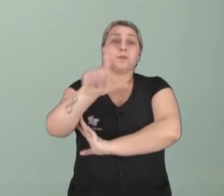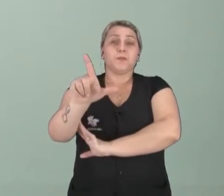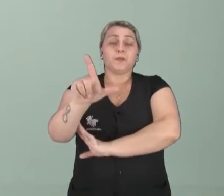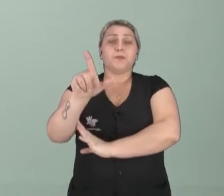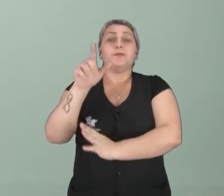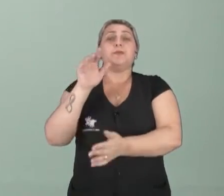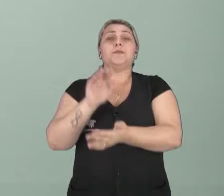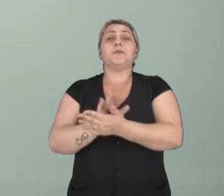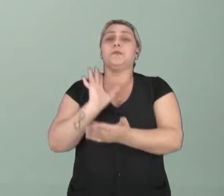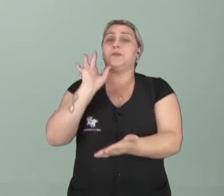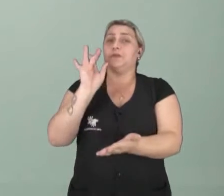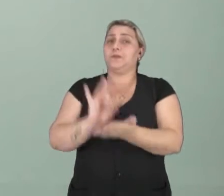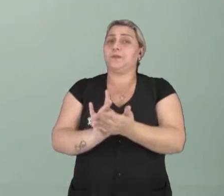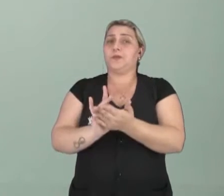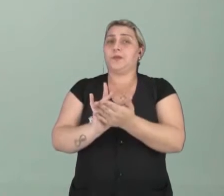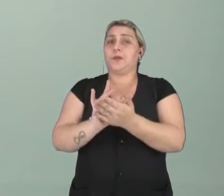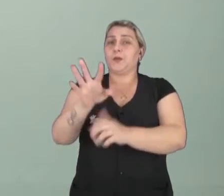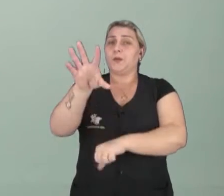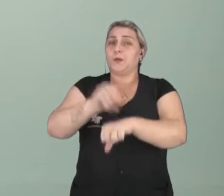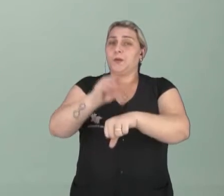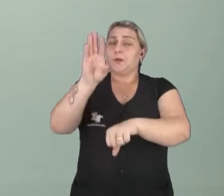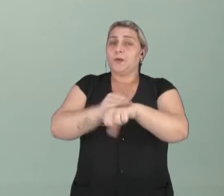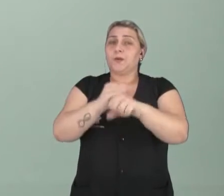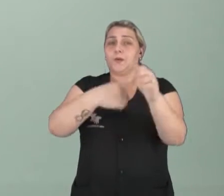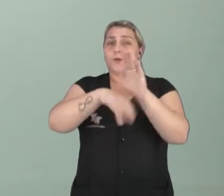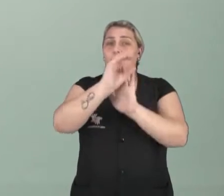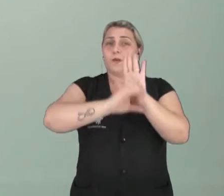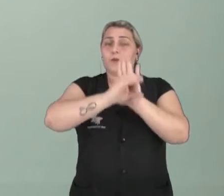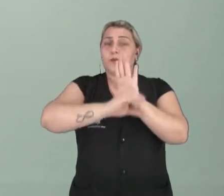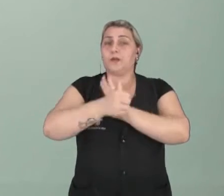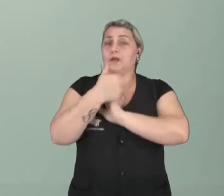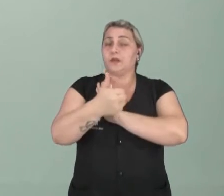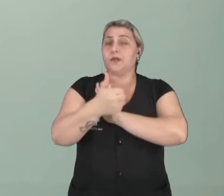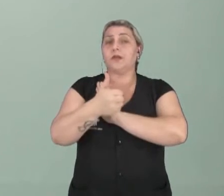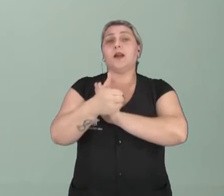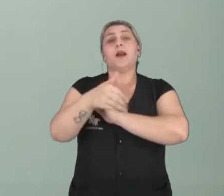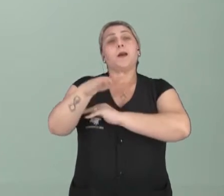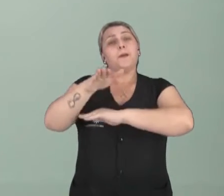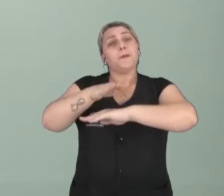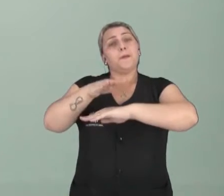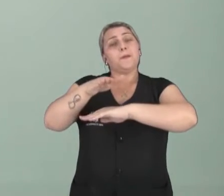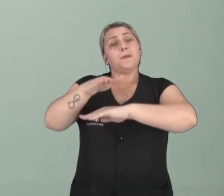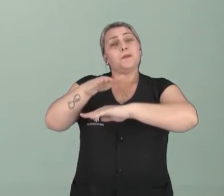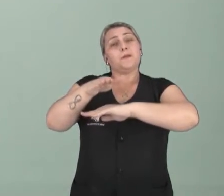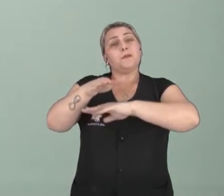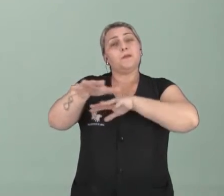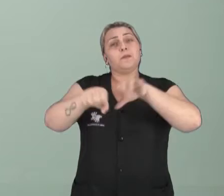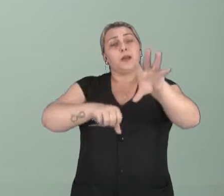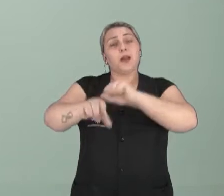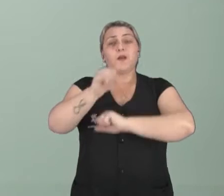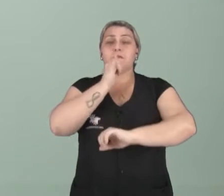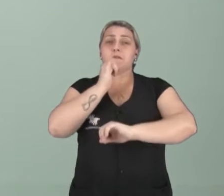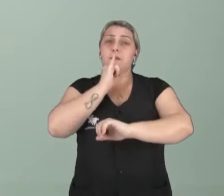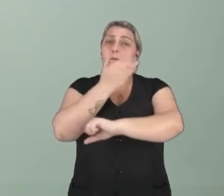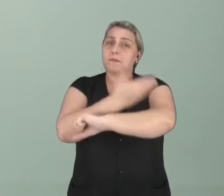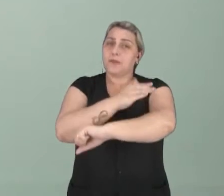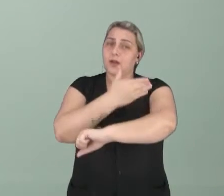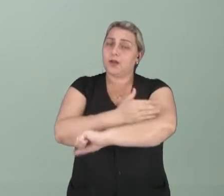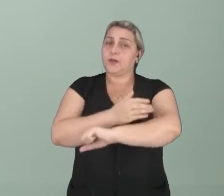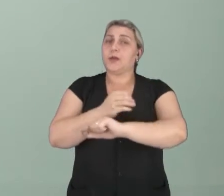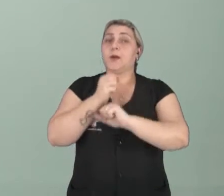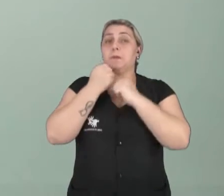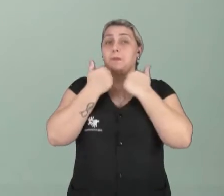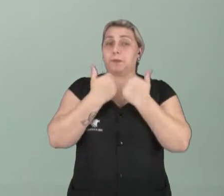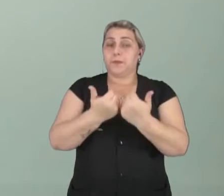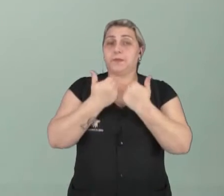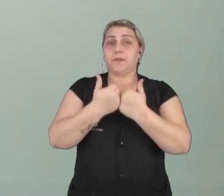conseguir ali realmente absorver todo aquele conteúdo tá Peguei uns exemplos e vão treinando isso aí é prática tá